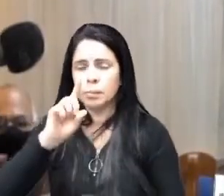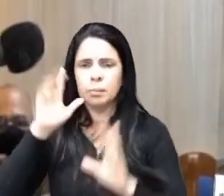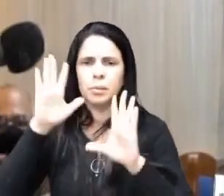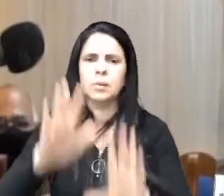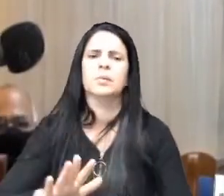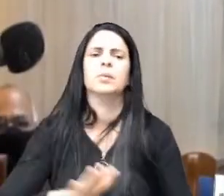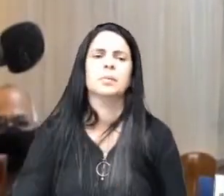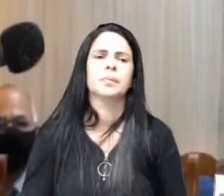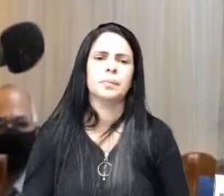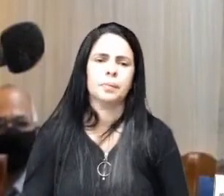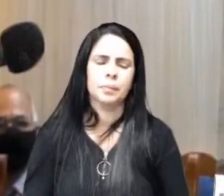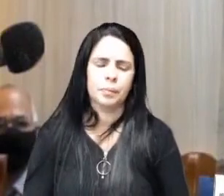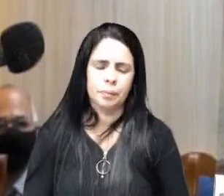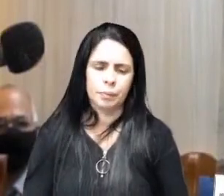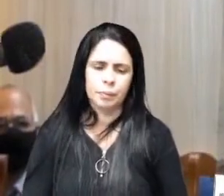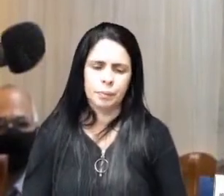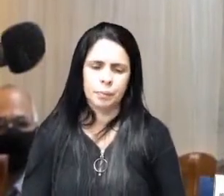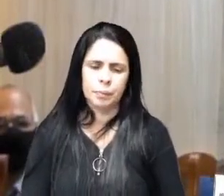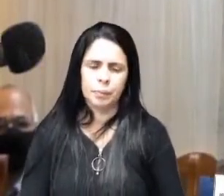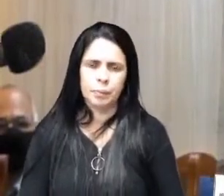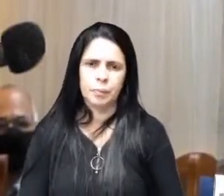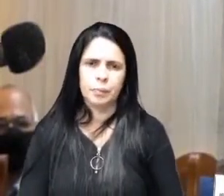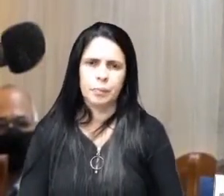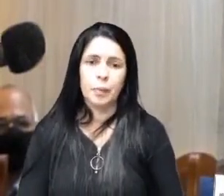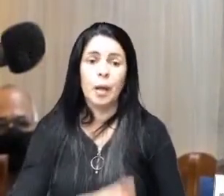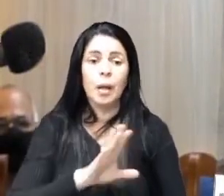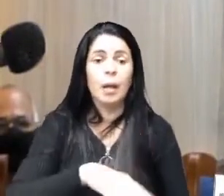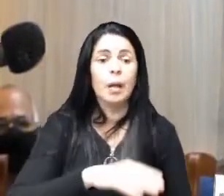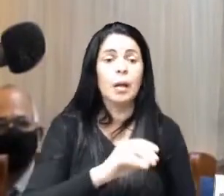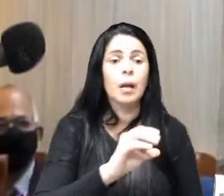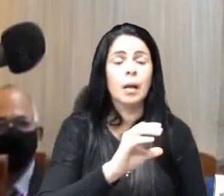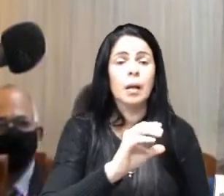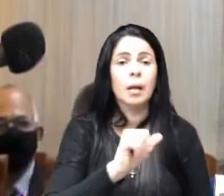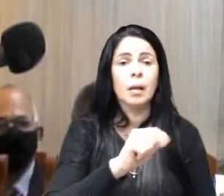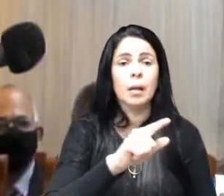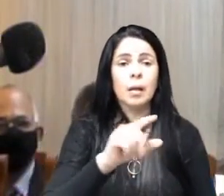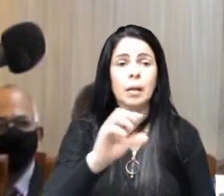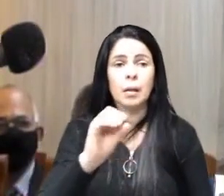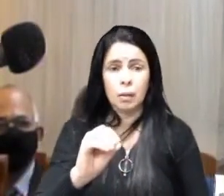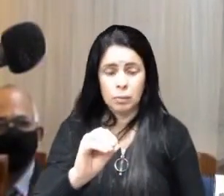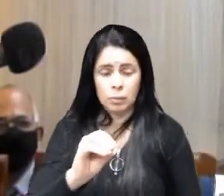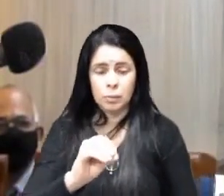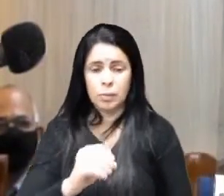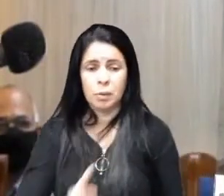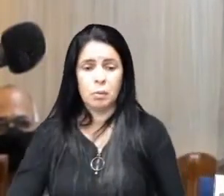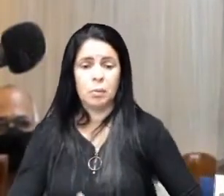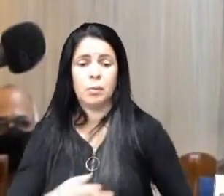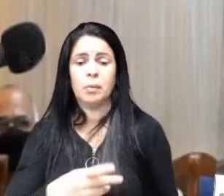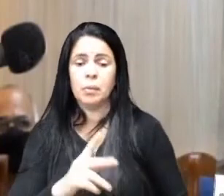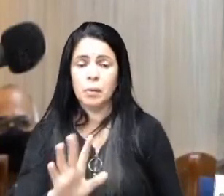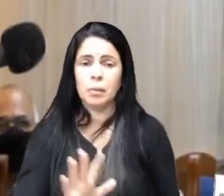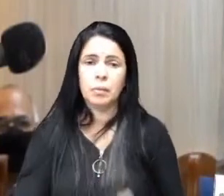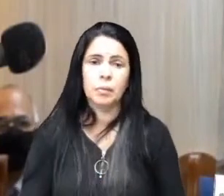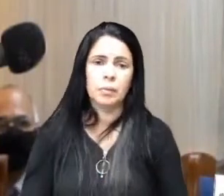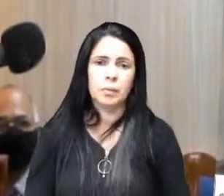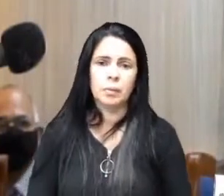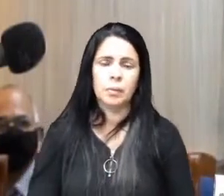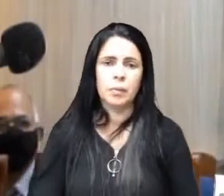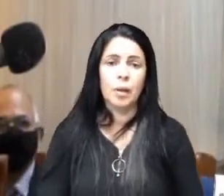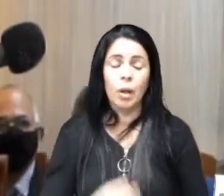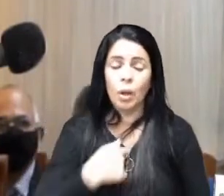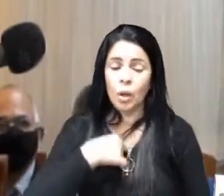abençoados, e Can seja servo deles. Eu não vou dizer aos irmãos aqui,